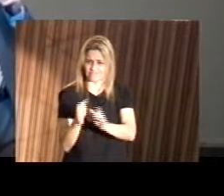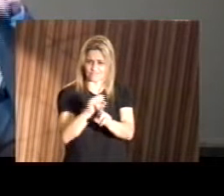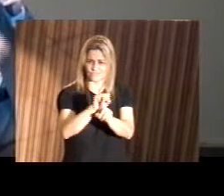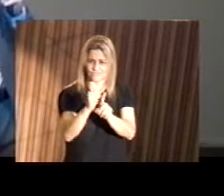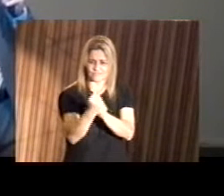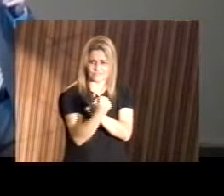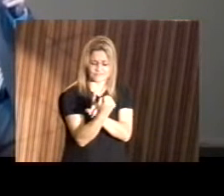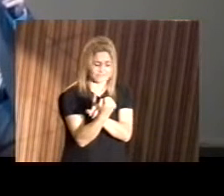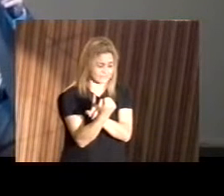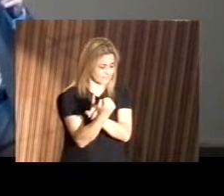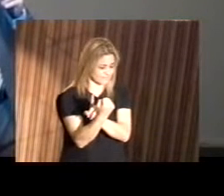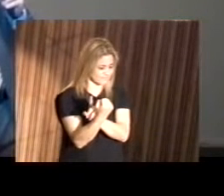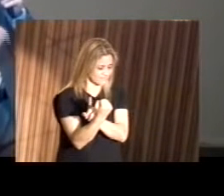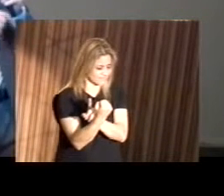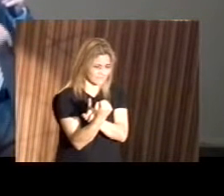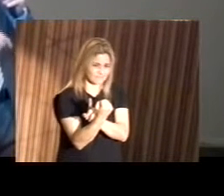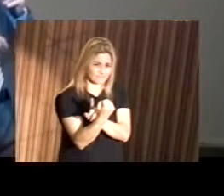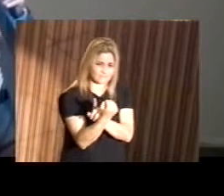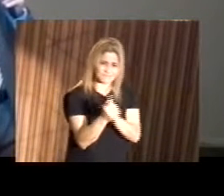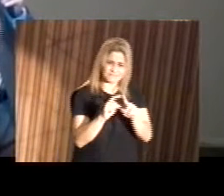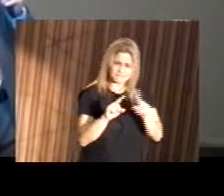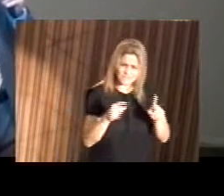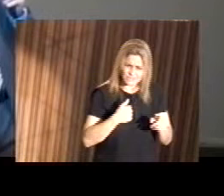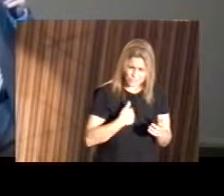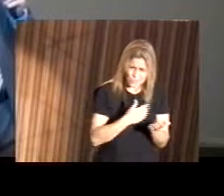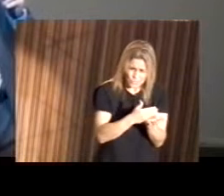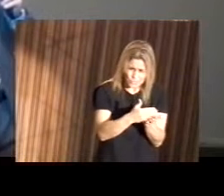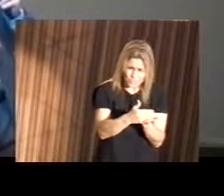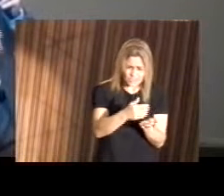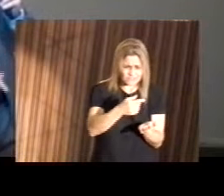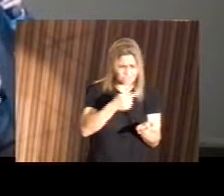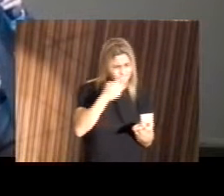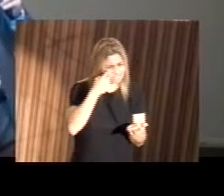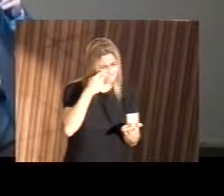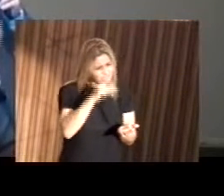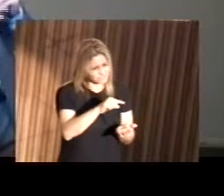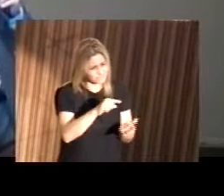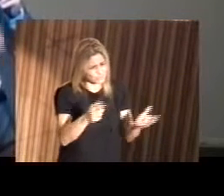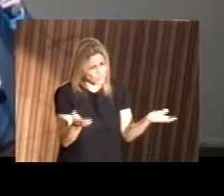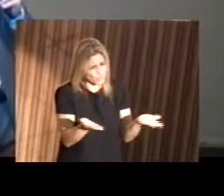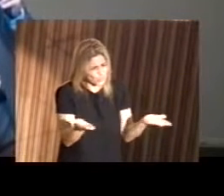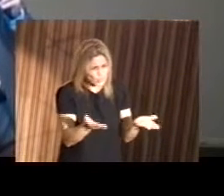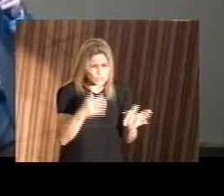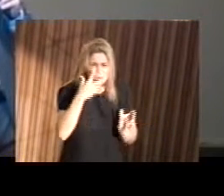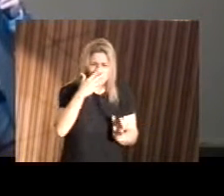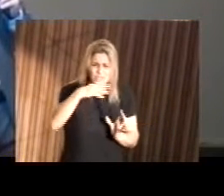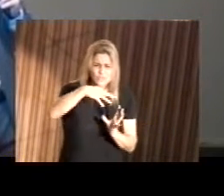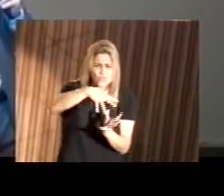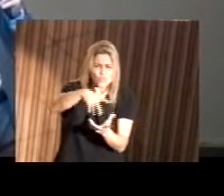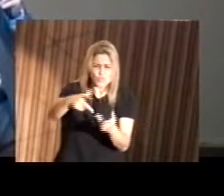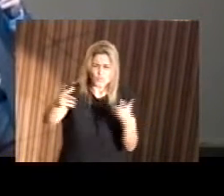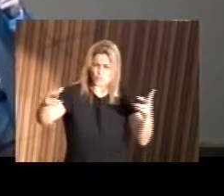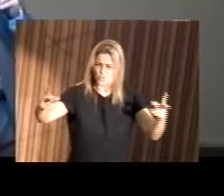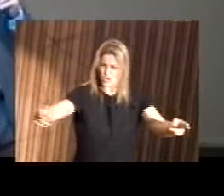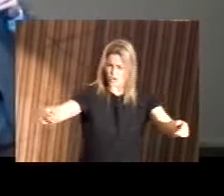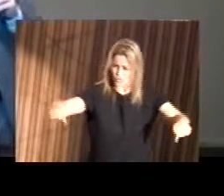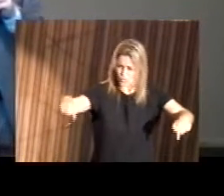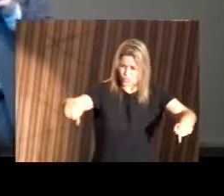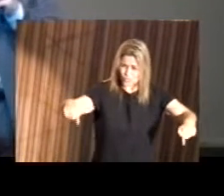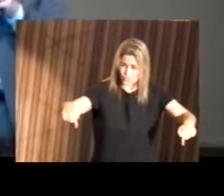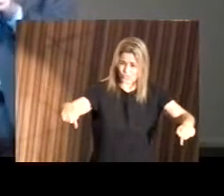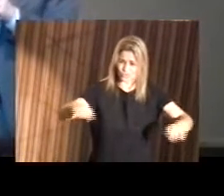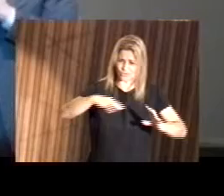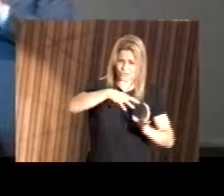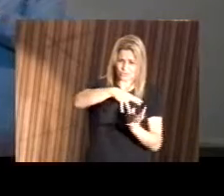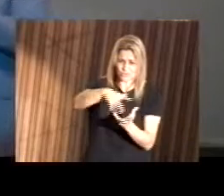É interessante porque quando eu olho para Sodoma e Gomorra e vejo o mundo de hoje, eu vejo muito parecido. Porque há